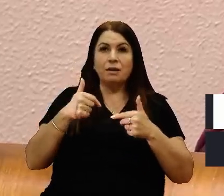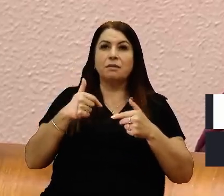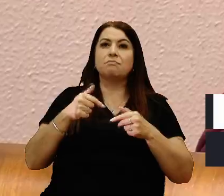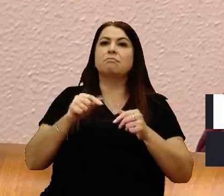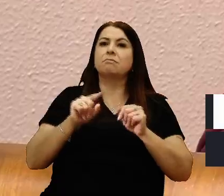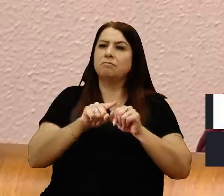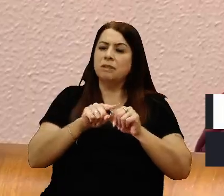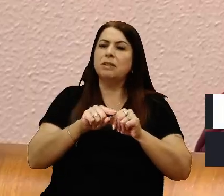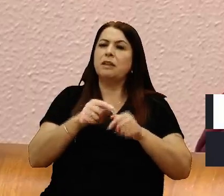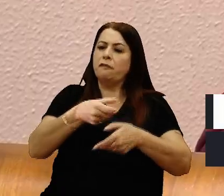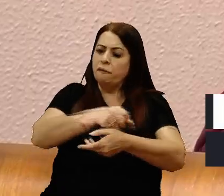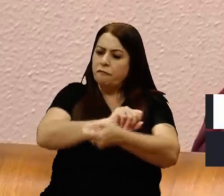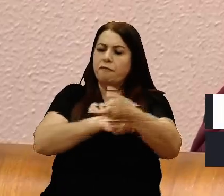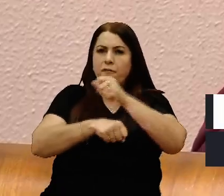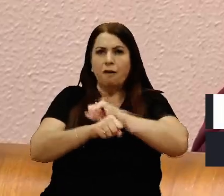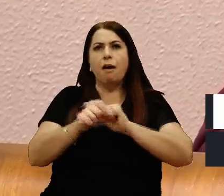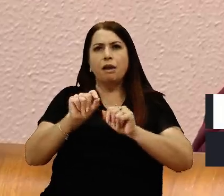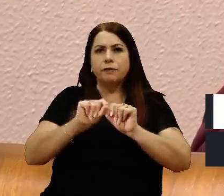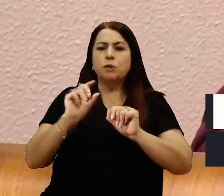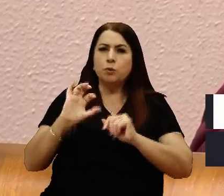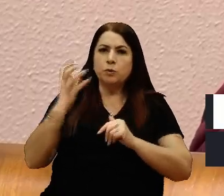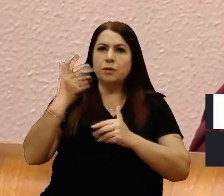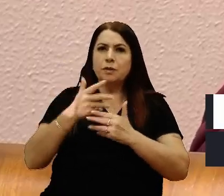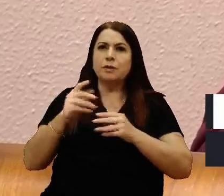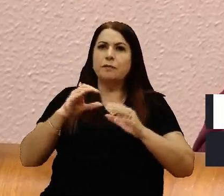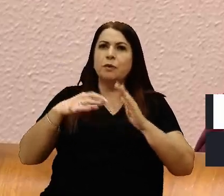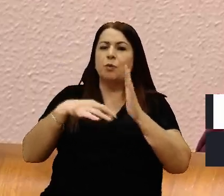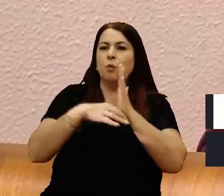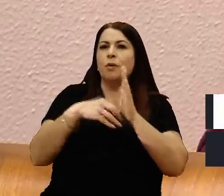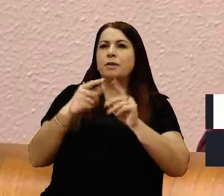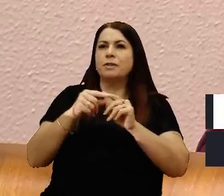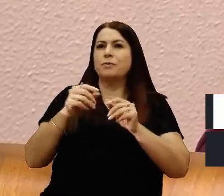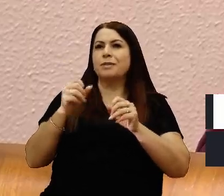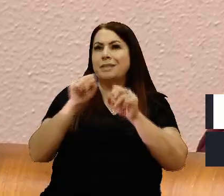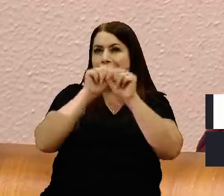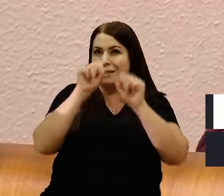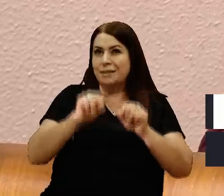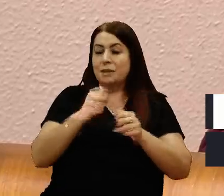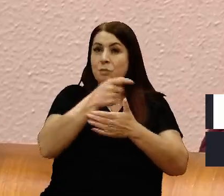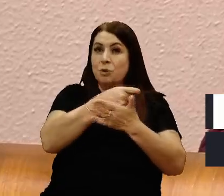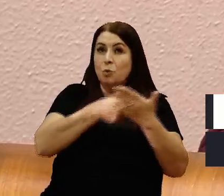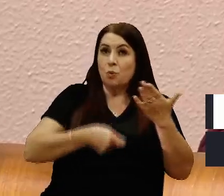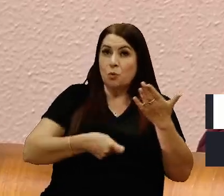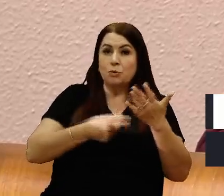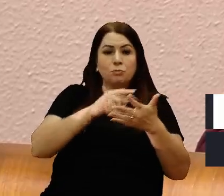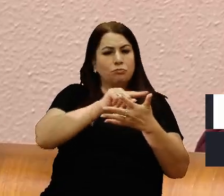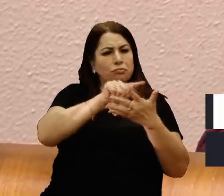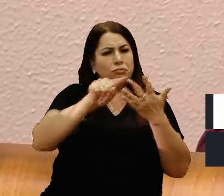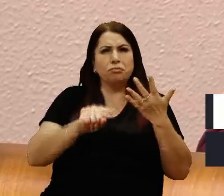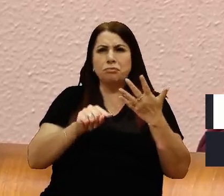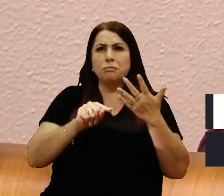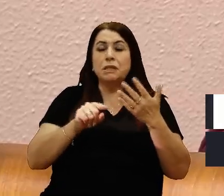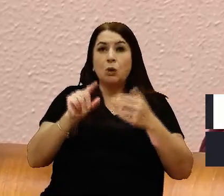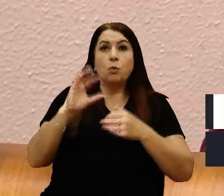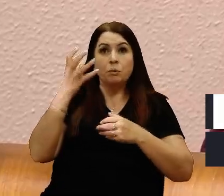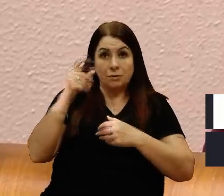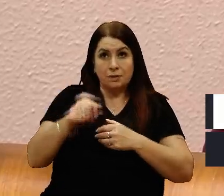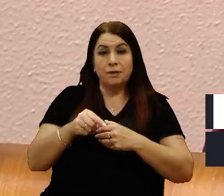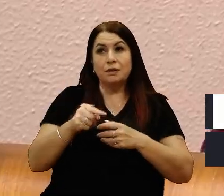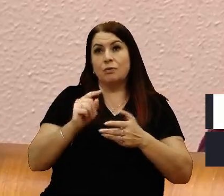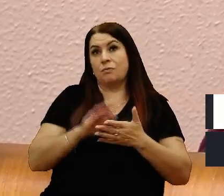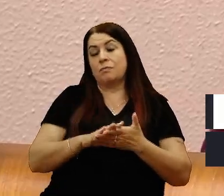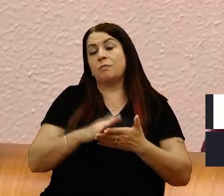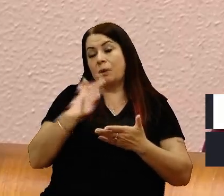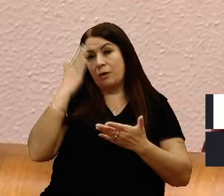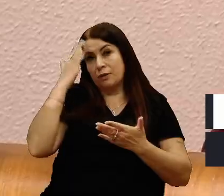mão na massa, que faz as coisas acontecer. Teve o nosso congresso, teve o sistema, teve concurso, teve muita coisa que tinha que acontecer, aconteceu, por mais que eu